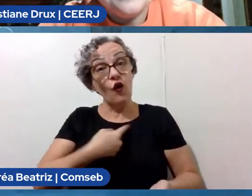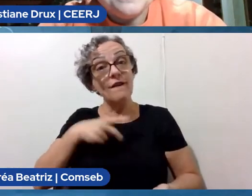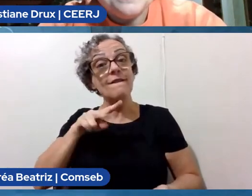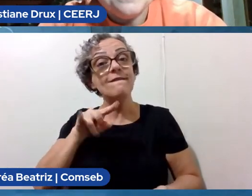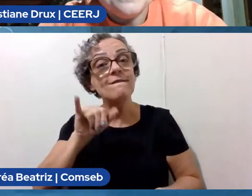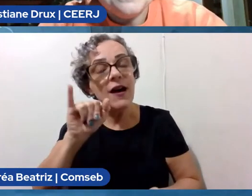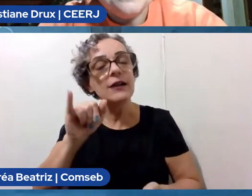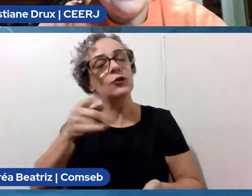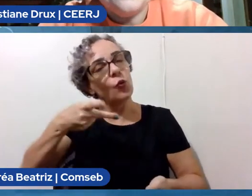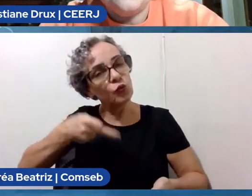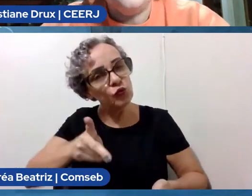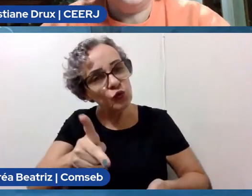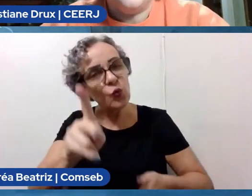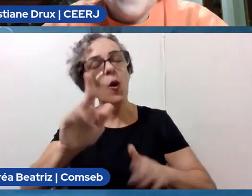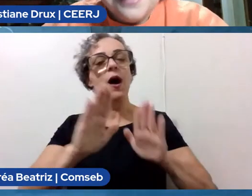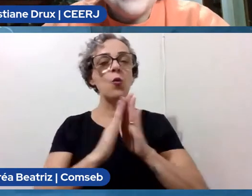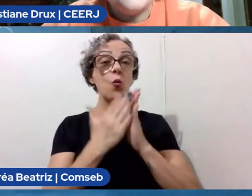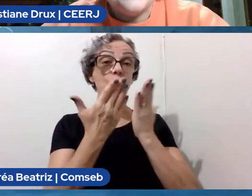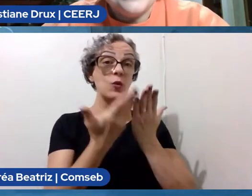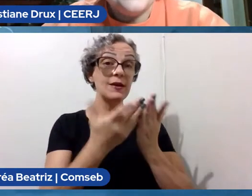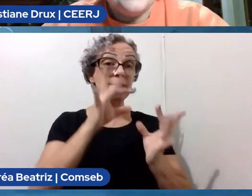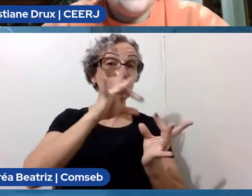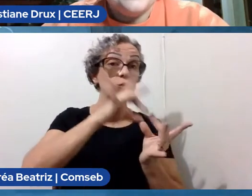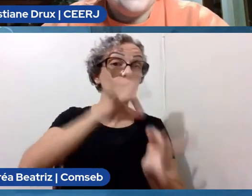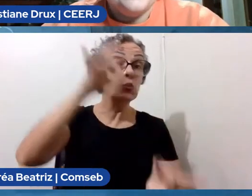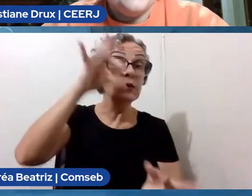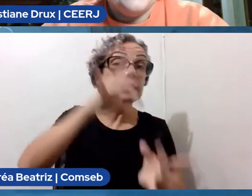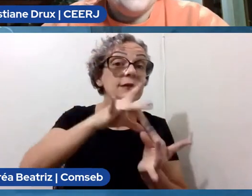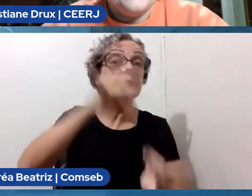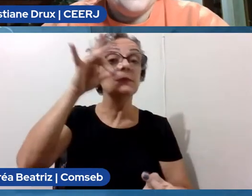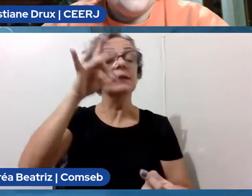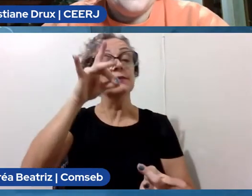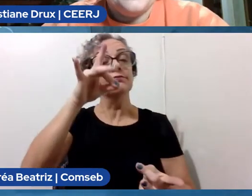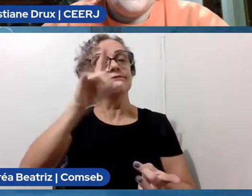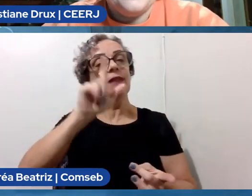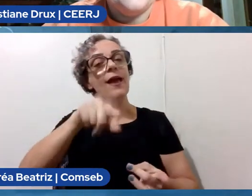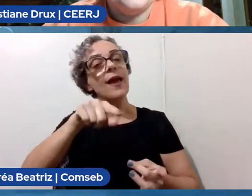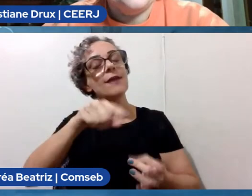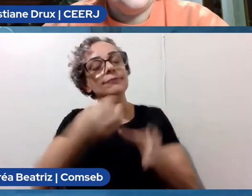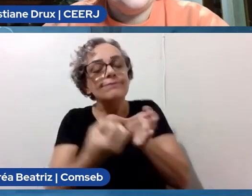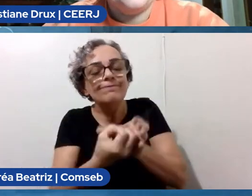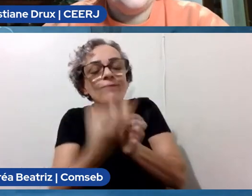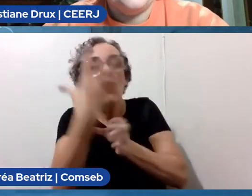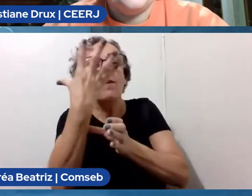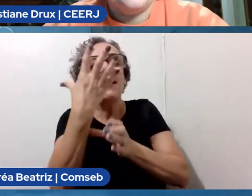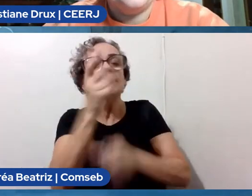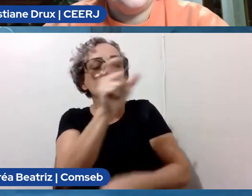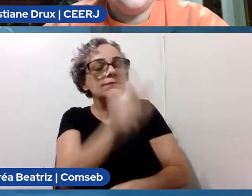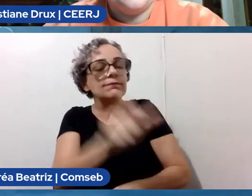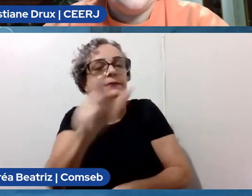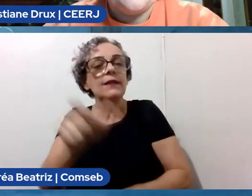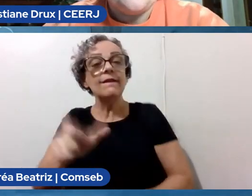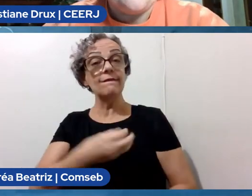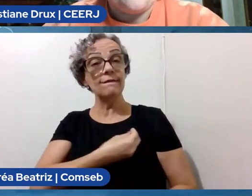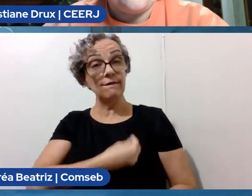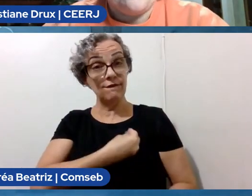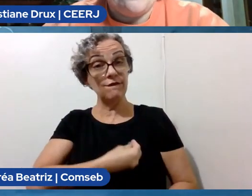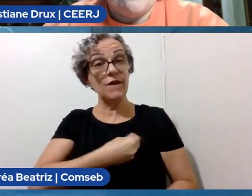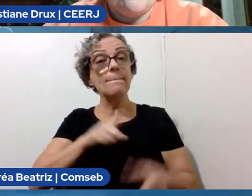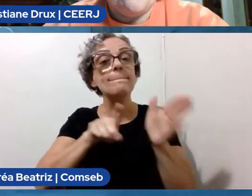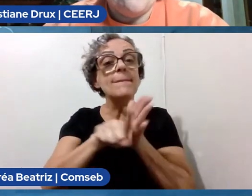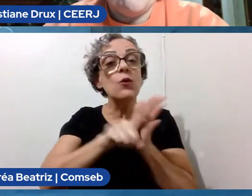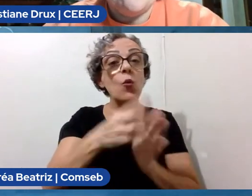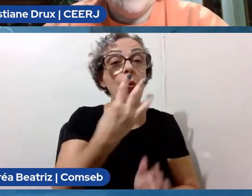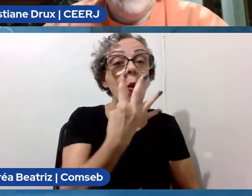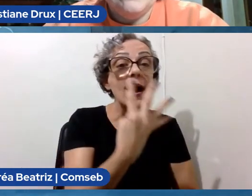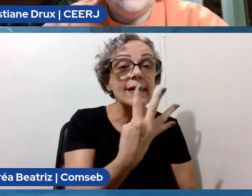dos Espíritos, não é, Cris? A formação dos seres vivos. Está nas perguntas 43 a 49 e